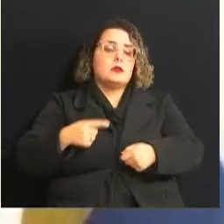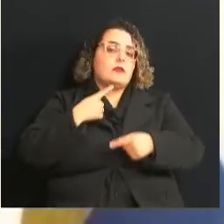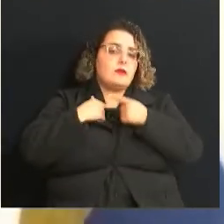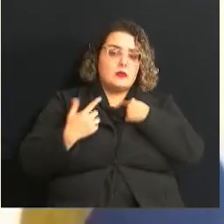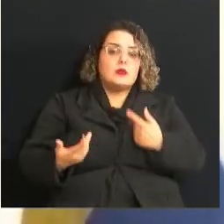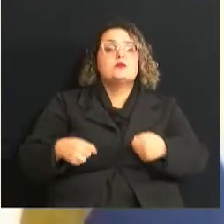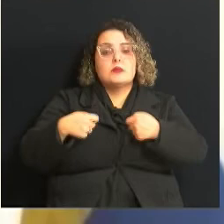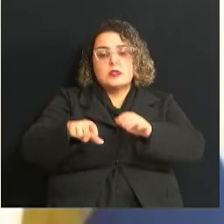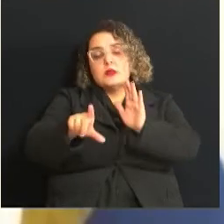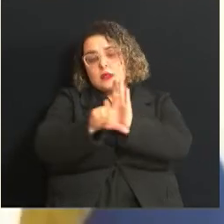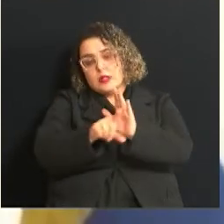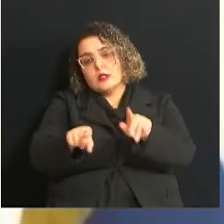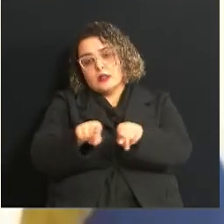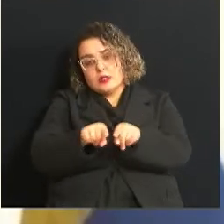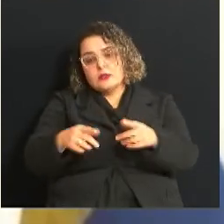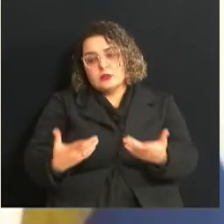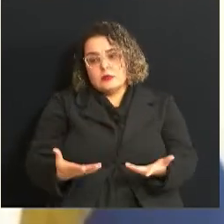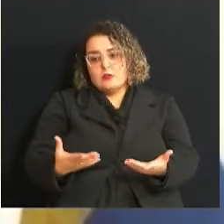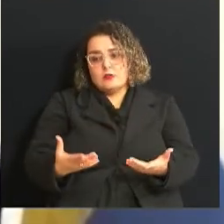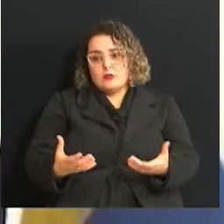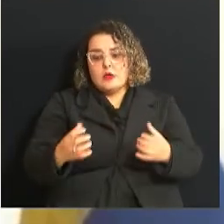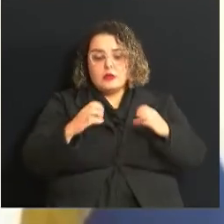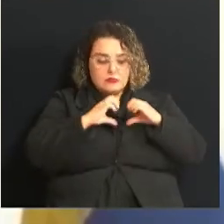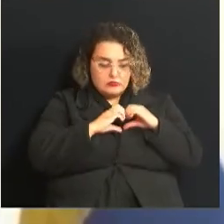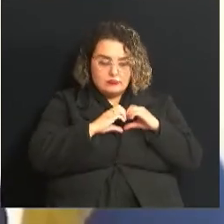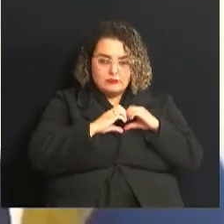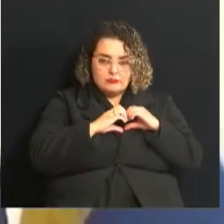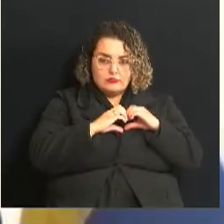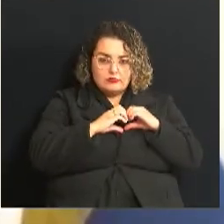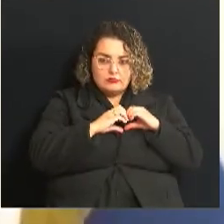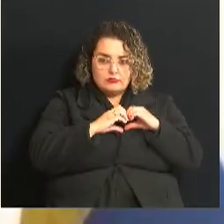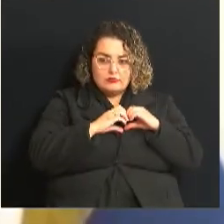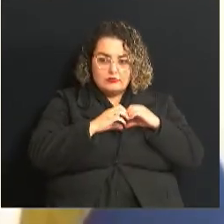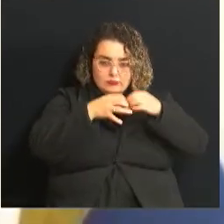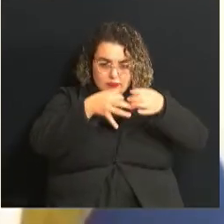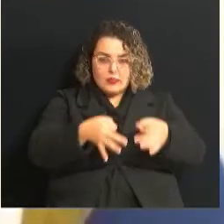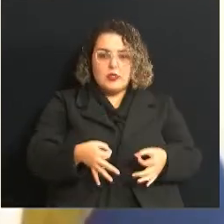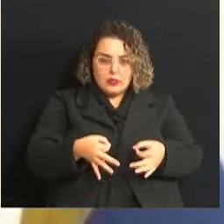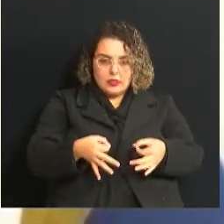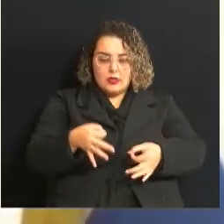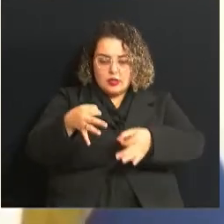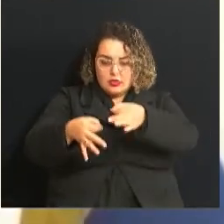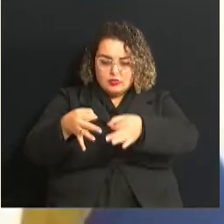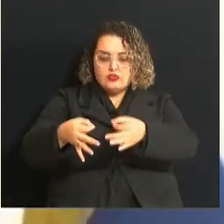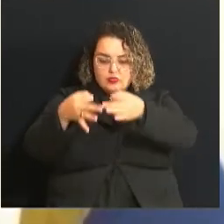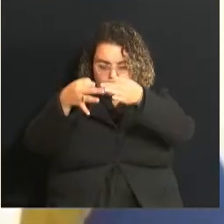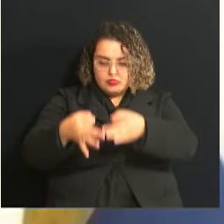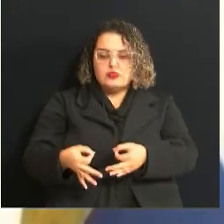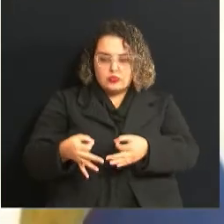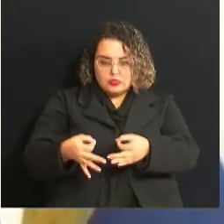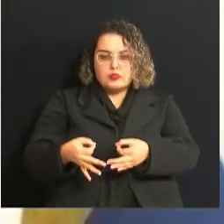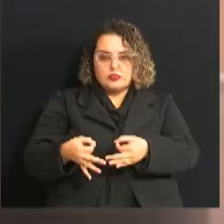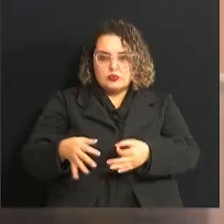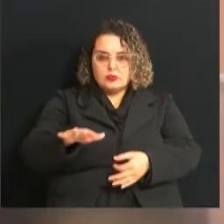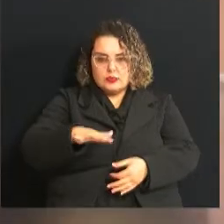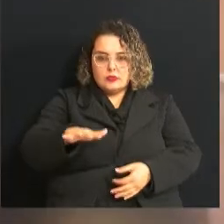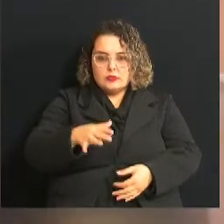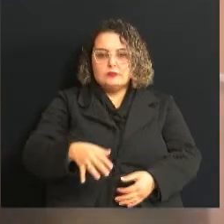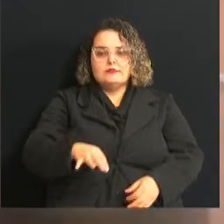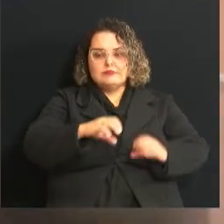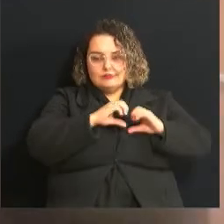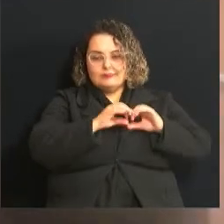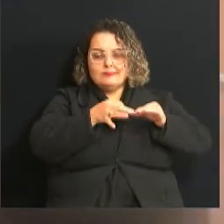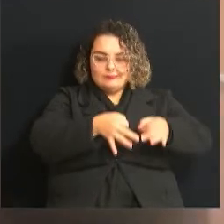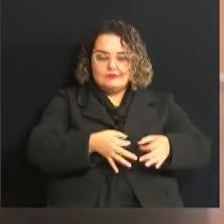um projeto que ele é coração, ele é justo, tanto na parte jurídica quanto na parte do coração.